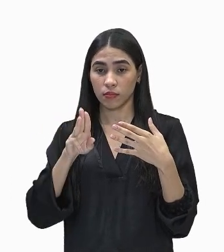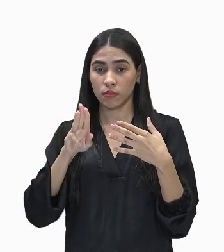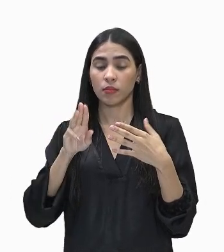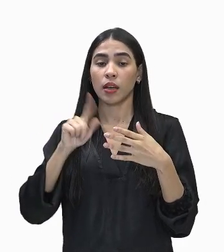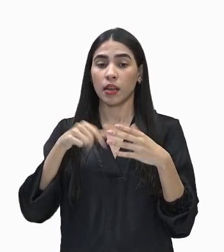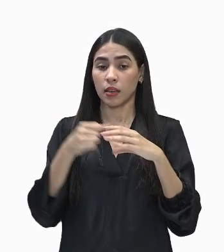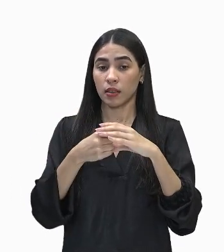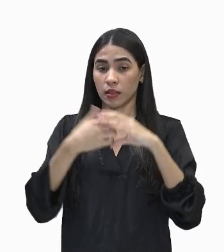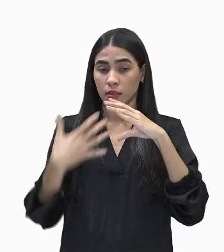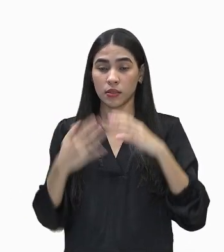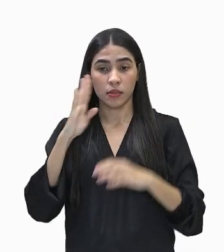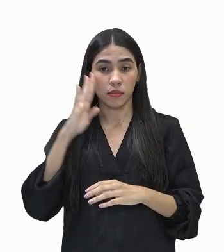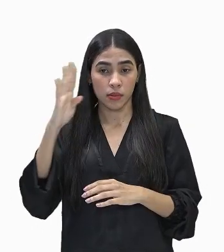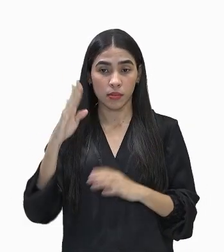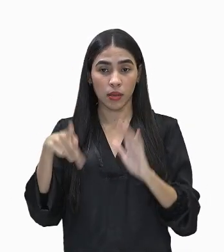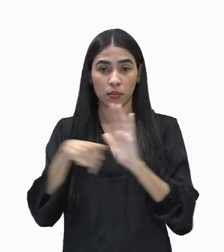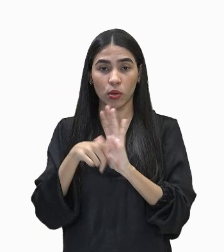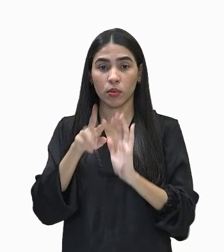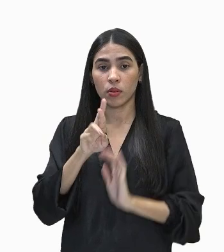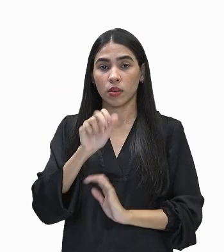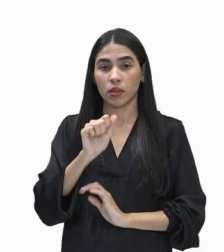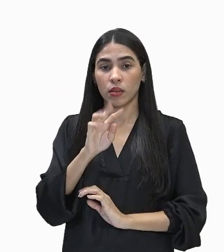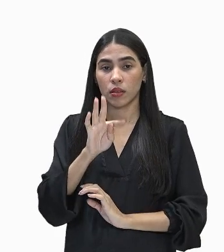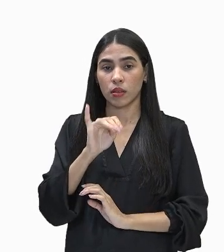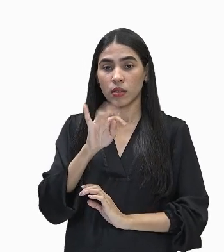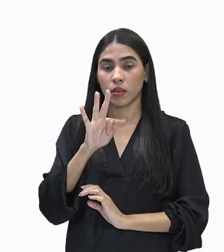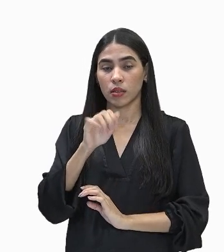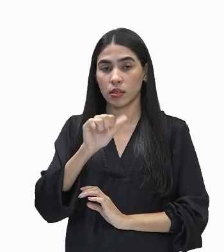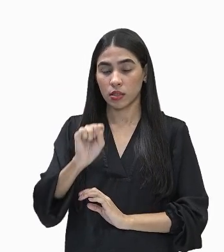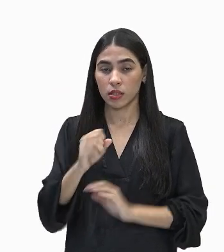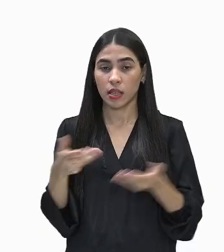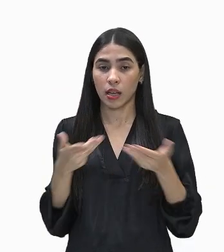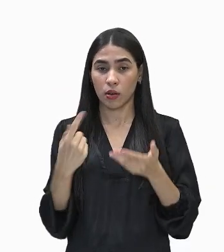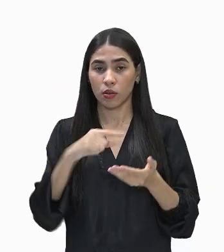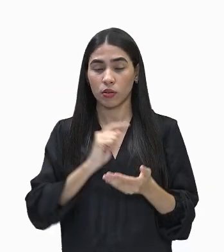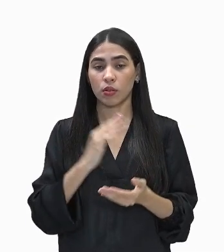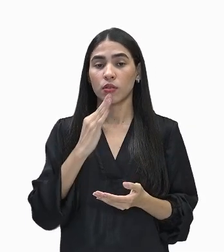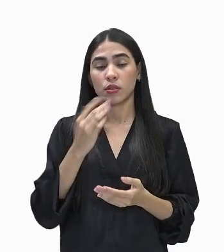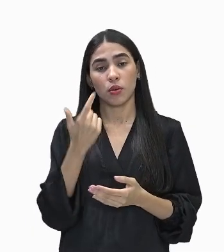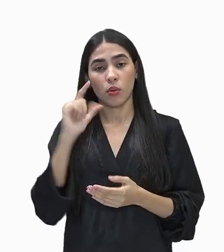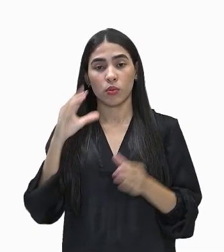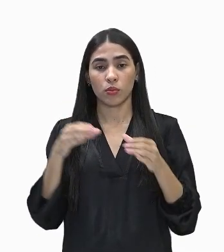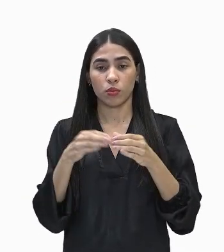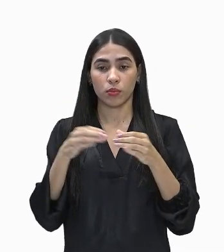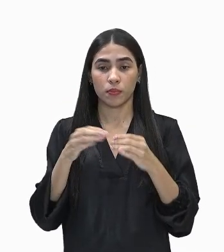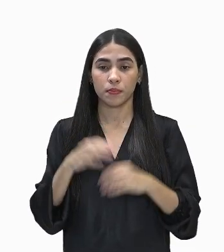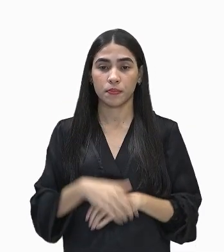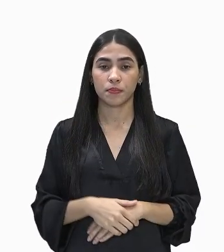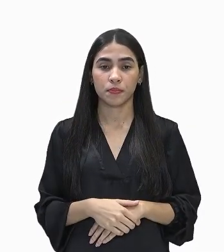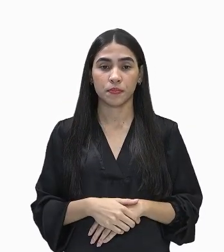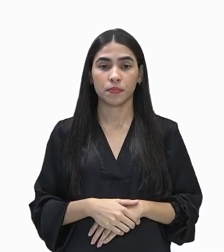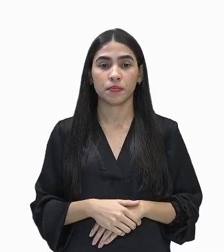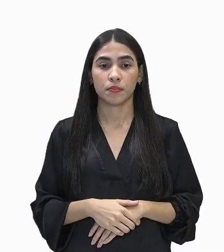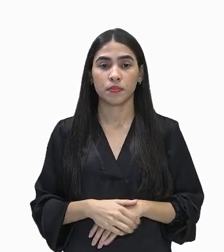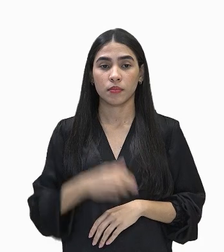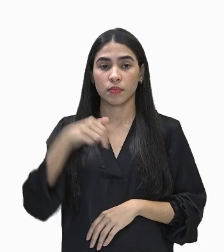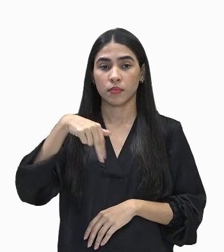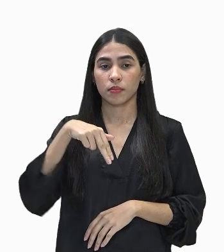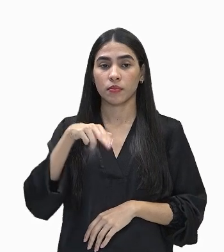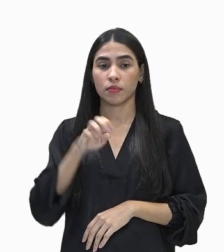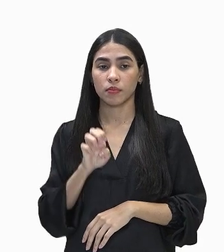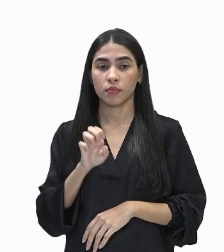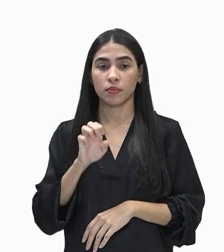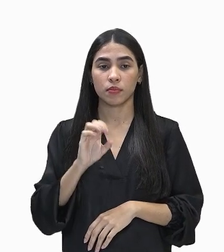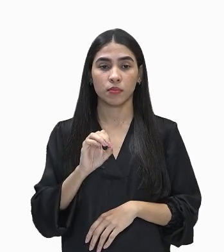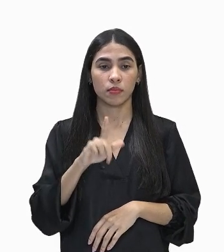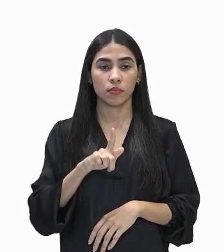principais das ratitas. Agora vamos conhecer do outro grupo, que são as neognatas.